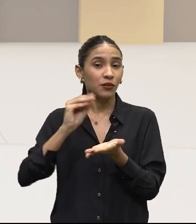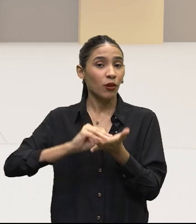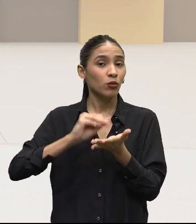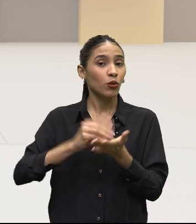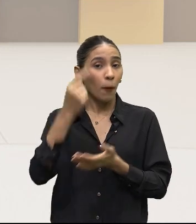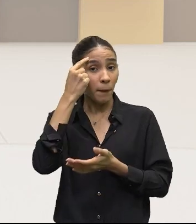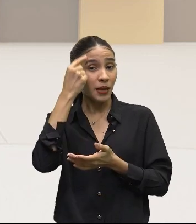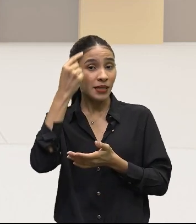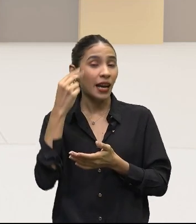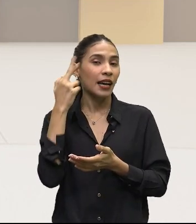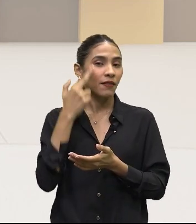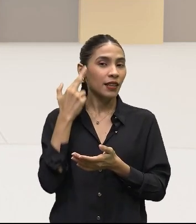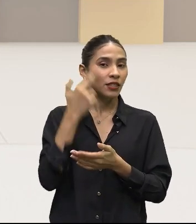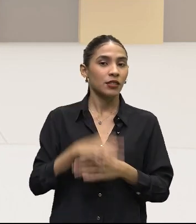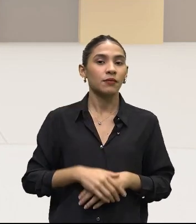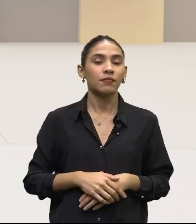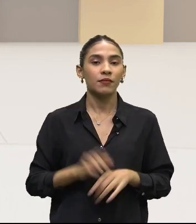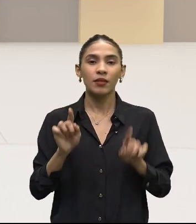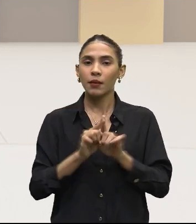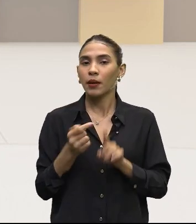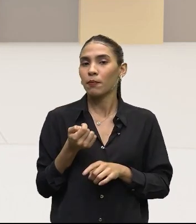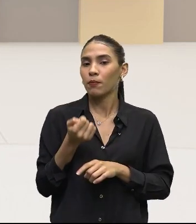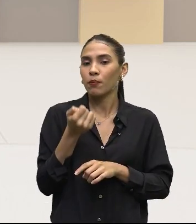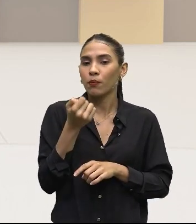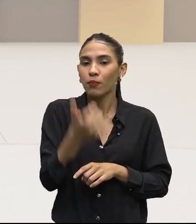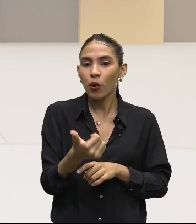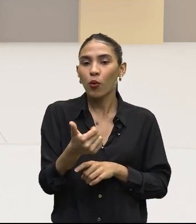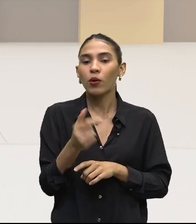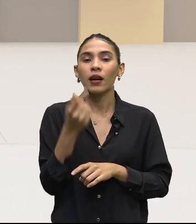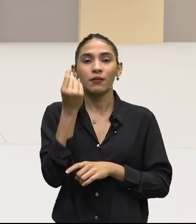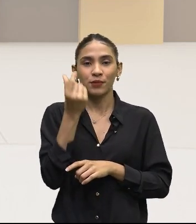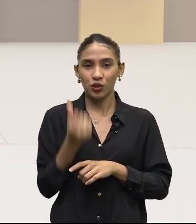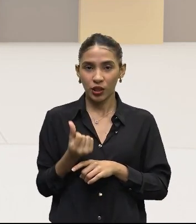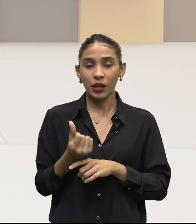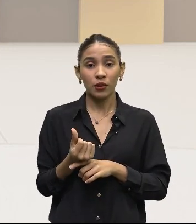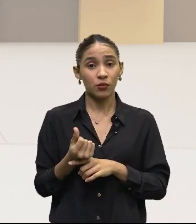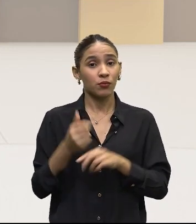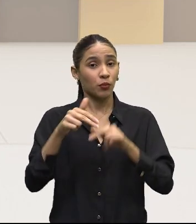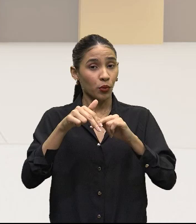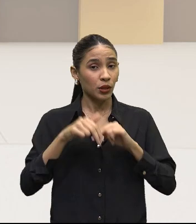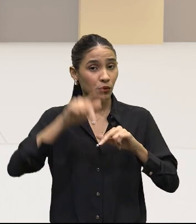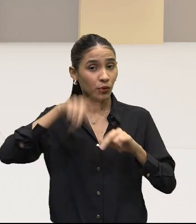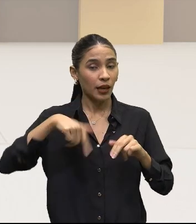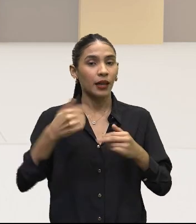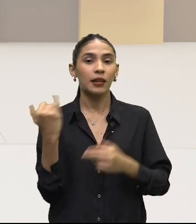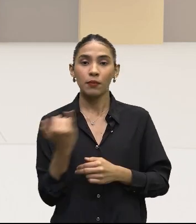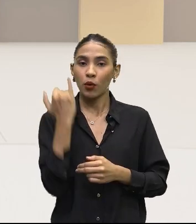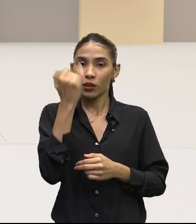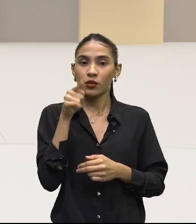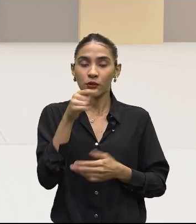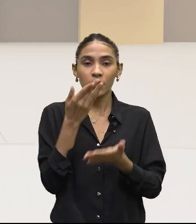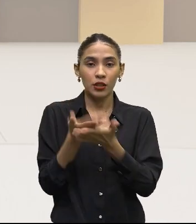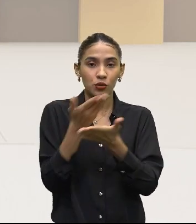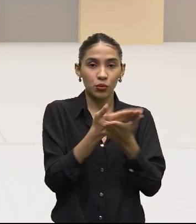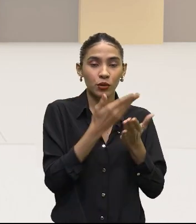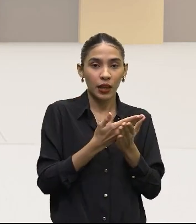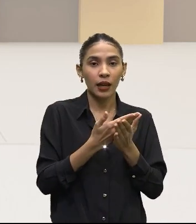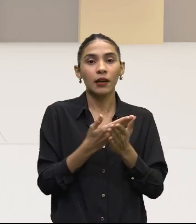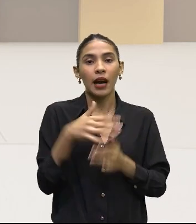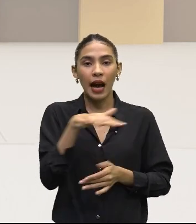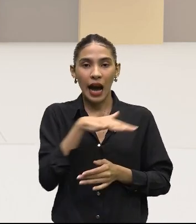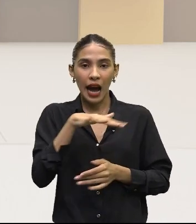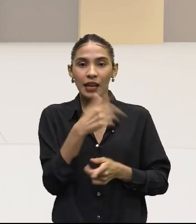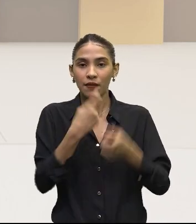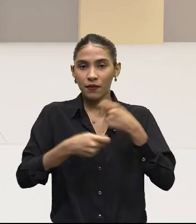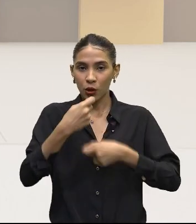gente tem? Pouca formação financeira, por isso é importante estudar os termos financeiros para a gente entender tudo